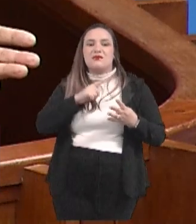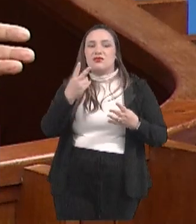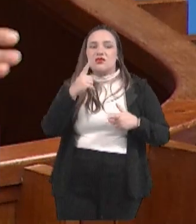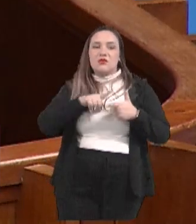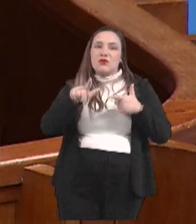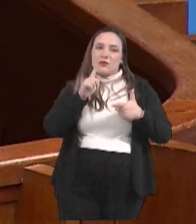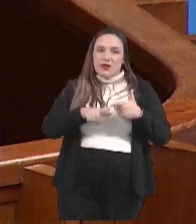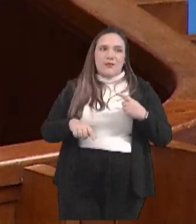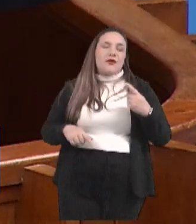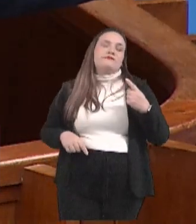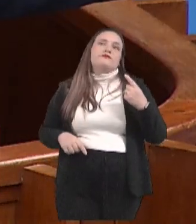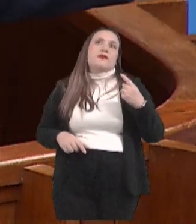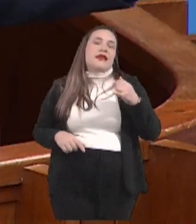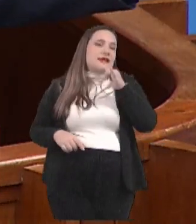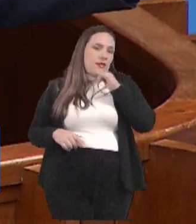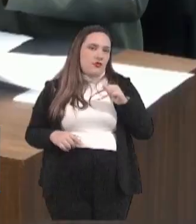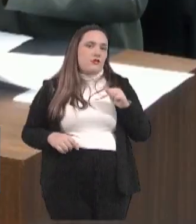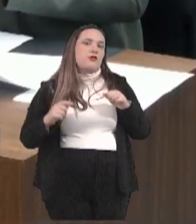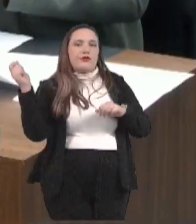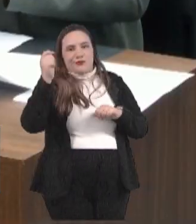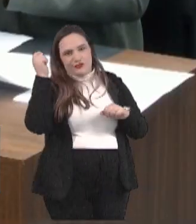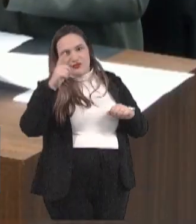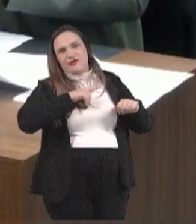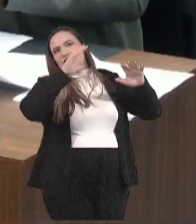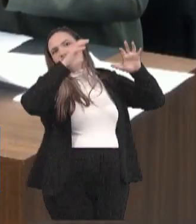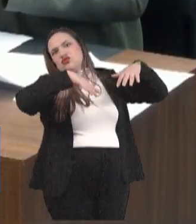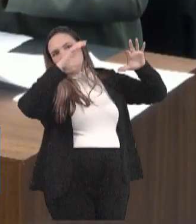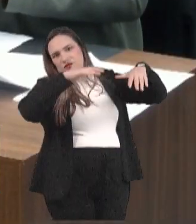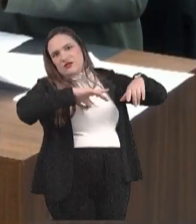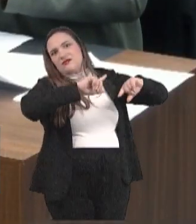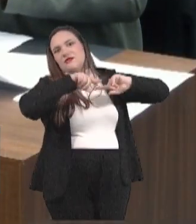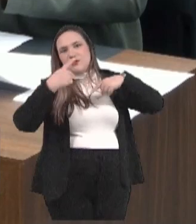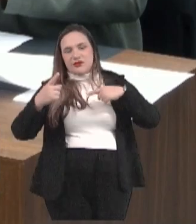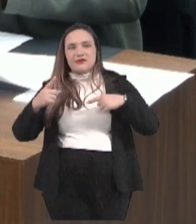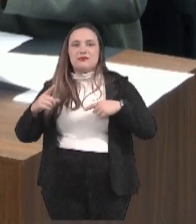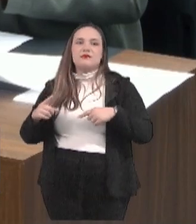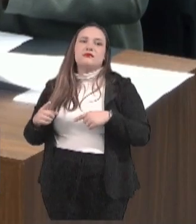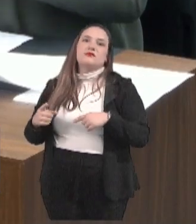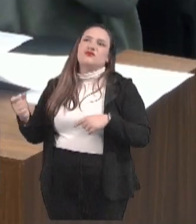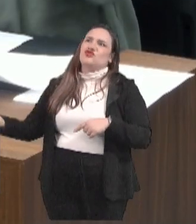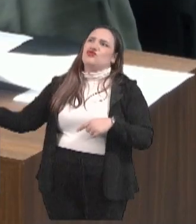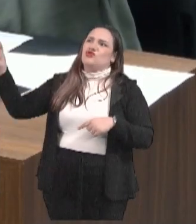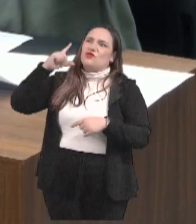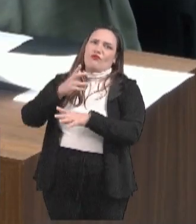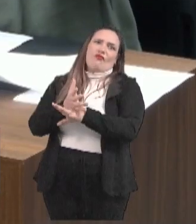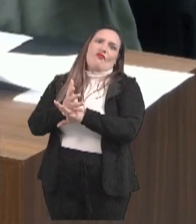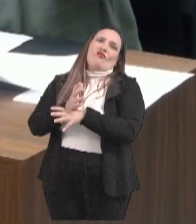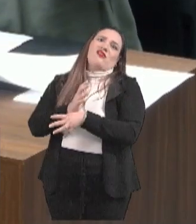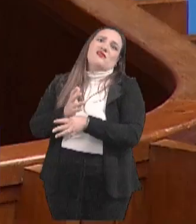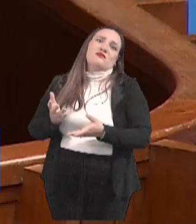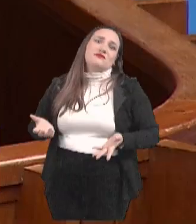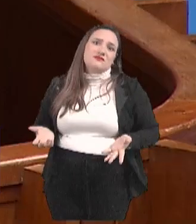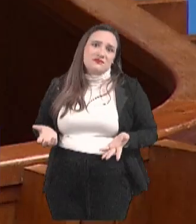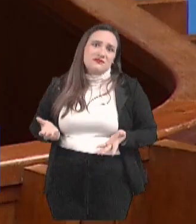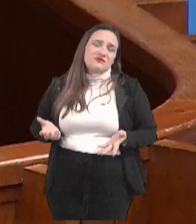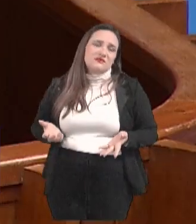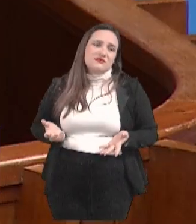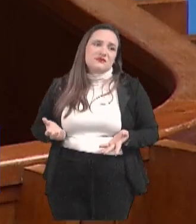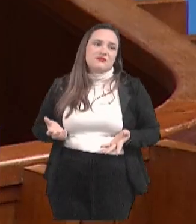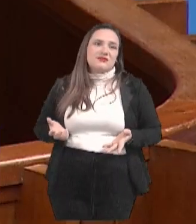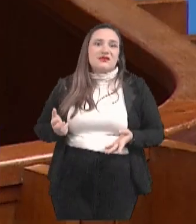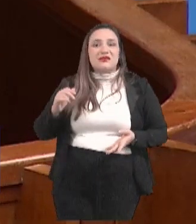Rio Grande do Sul. Uma chuva devastadora. A outra, o sol que não deixou produzir. Quando não